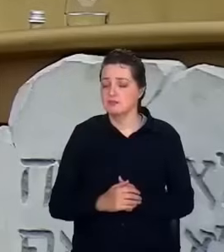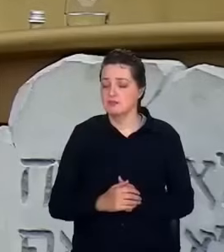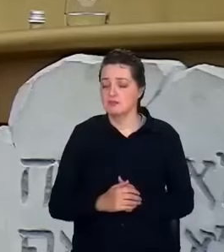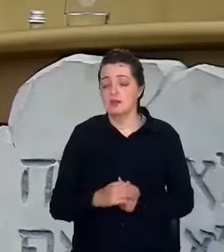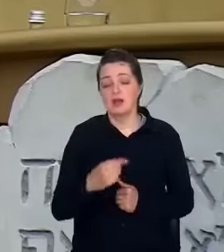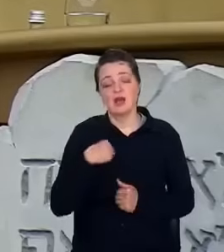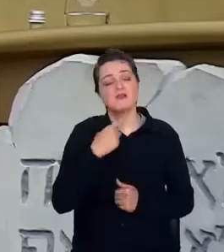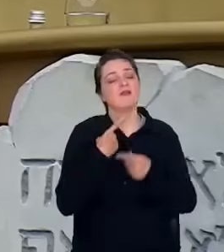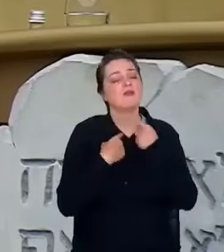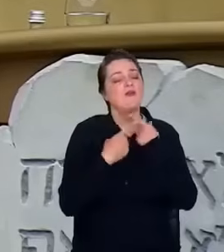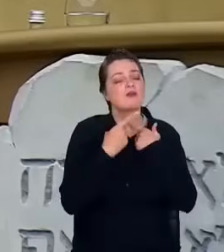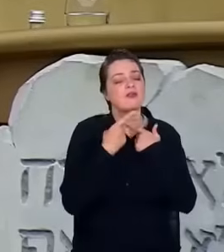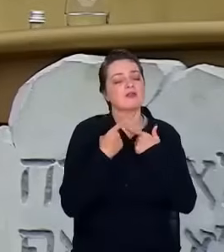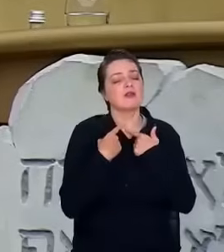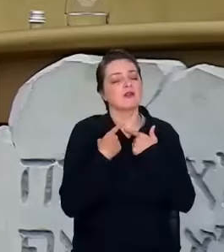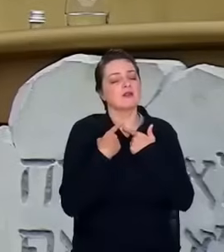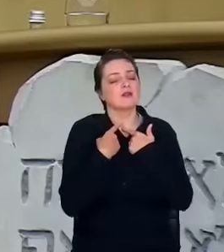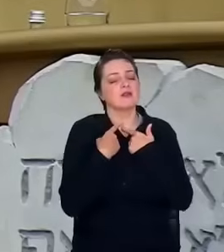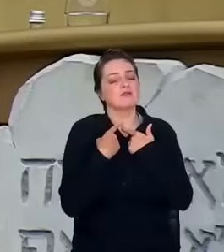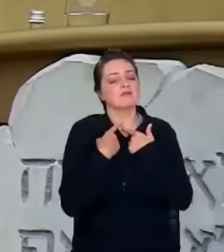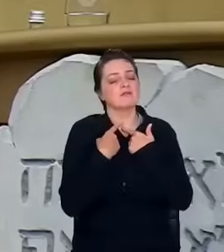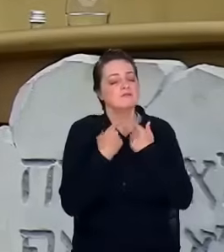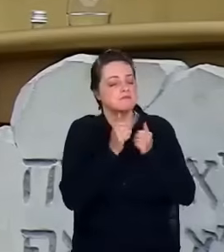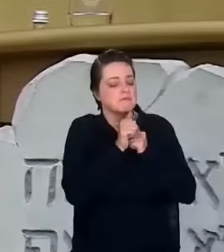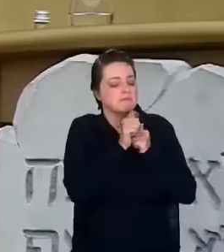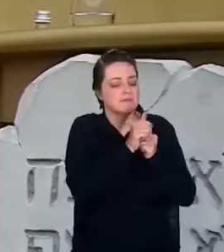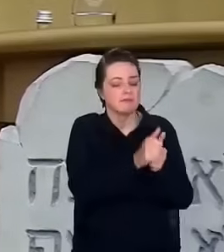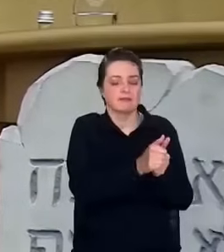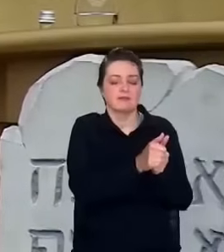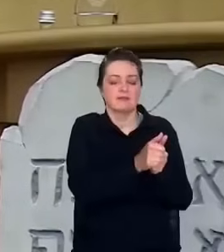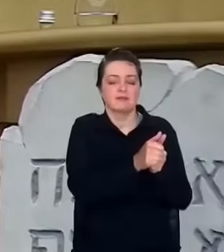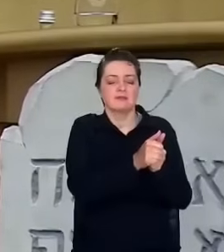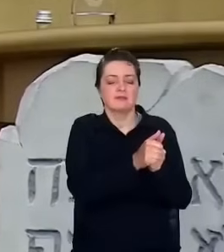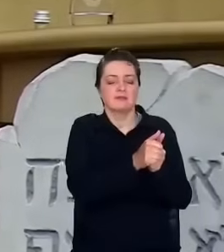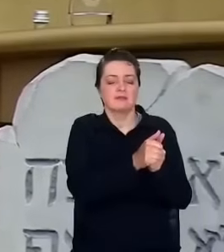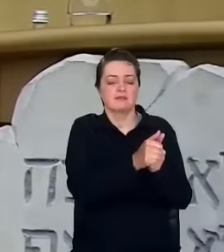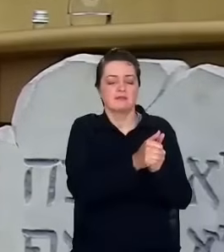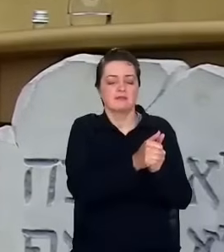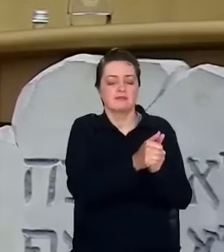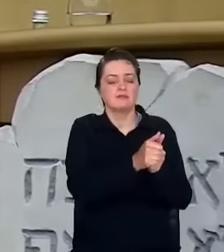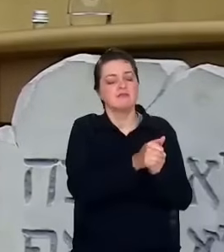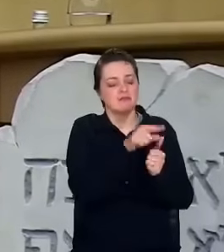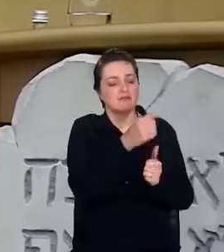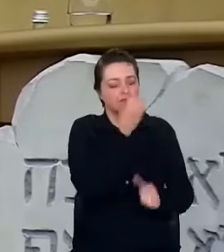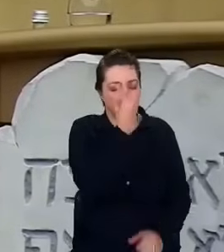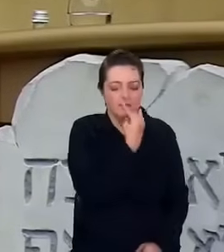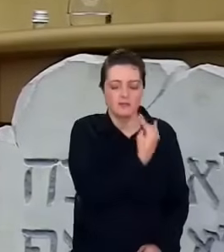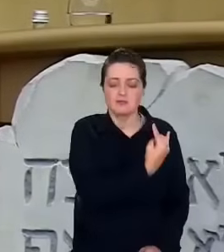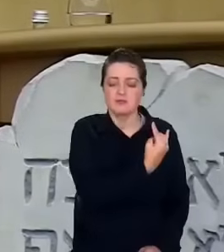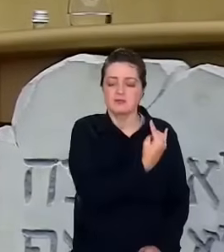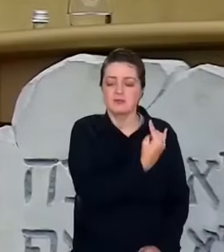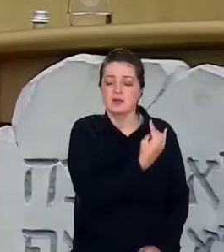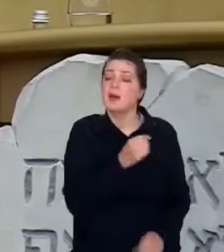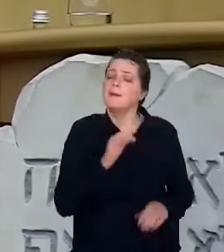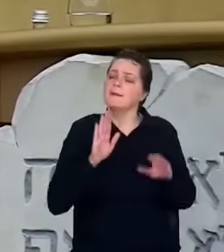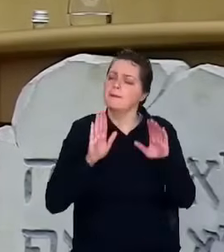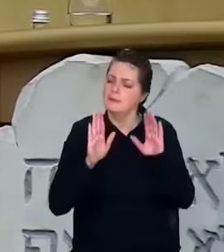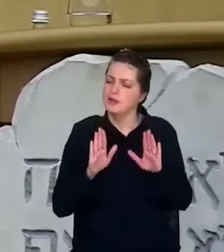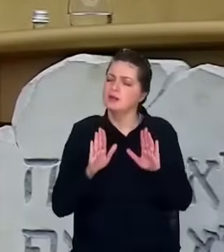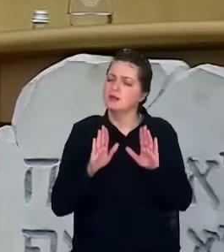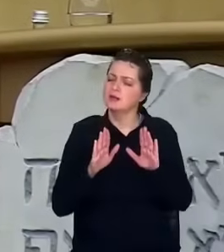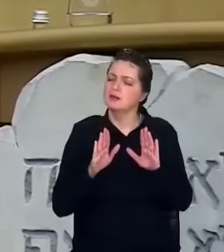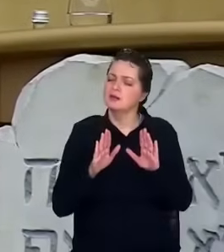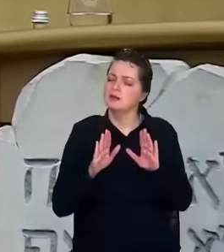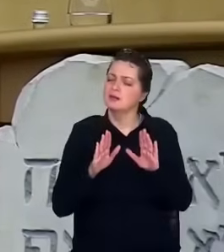os meus desejos. Eu tenho seguido as minhas vontades. Mesmo assim, eu